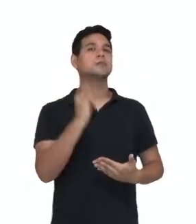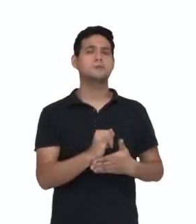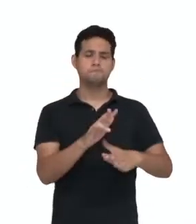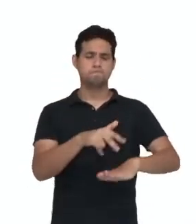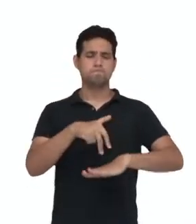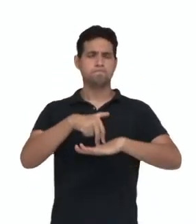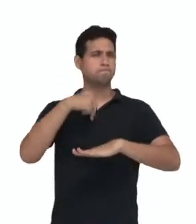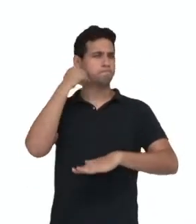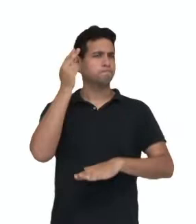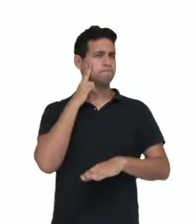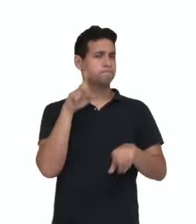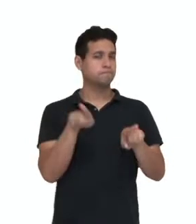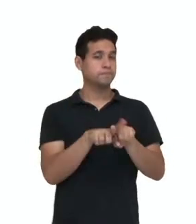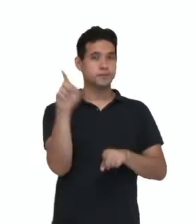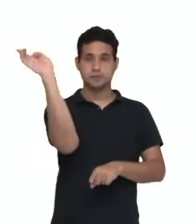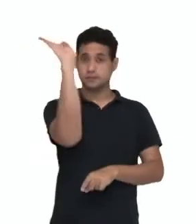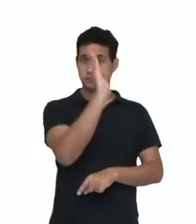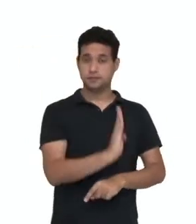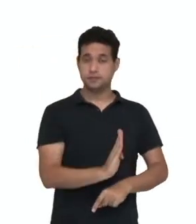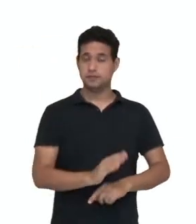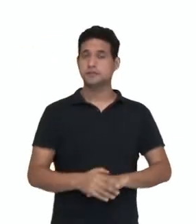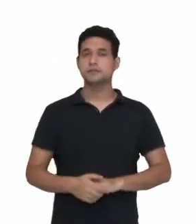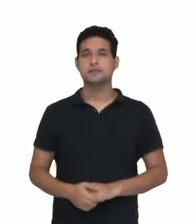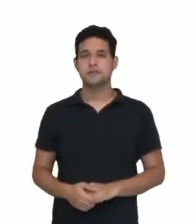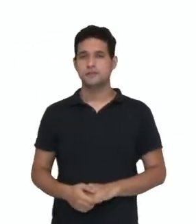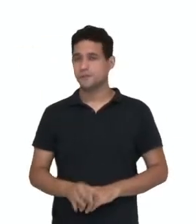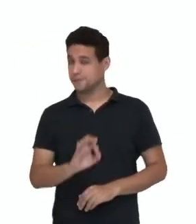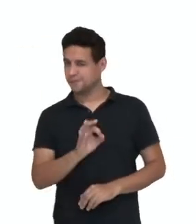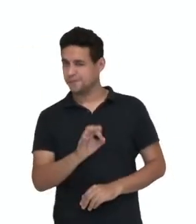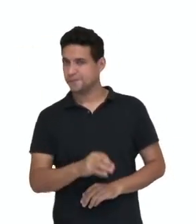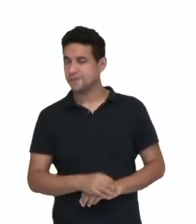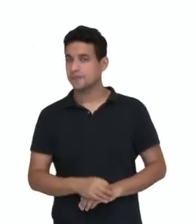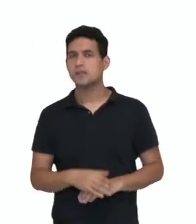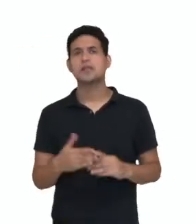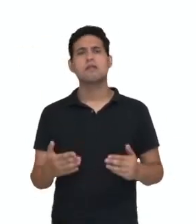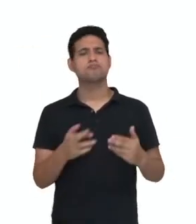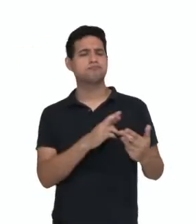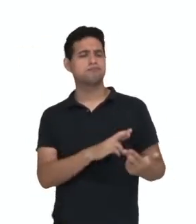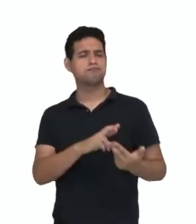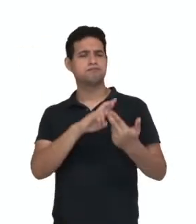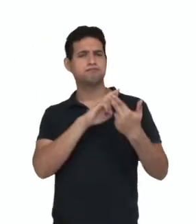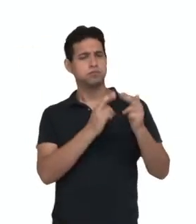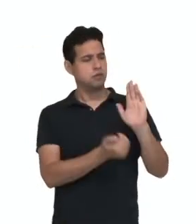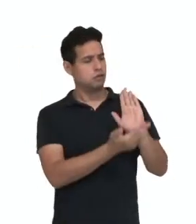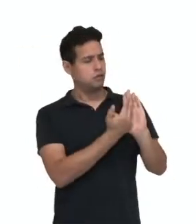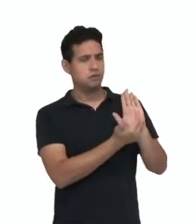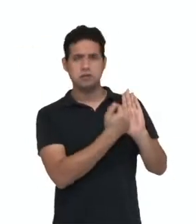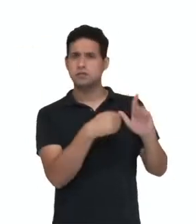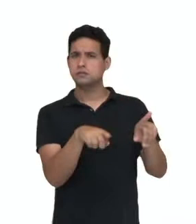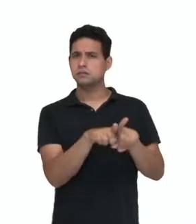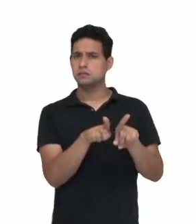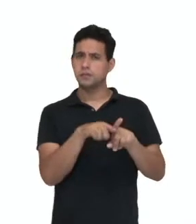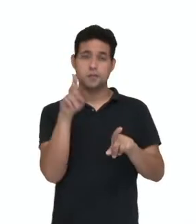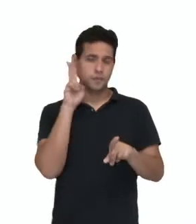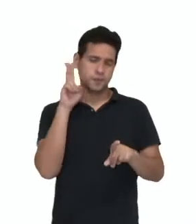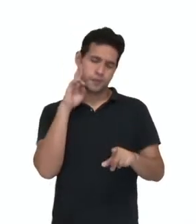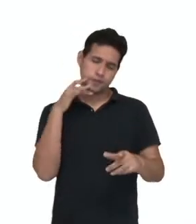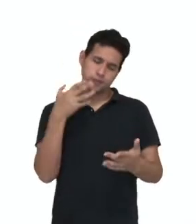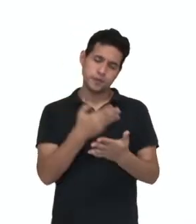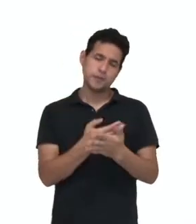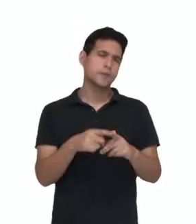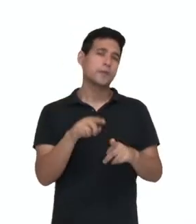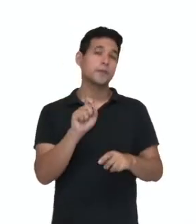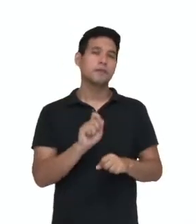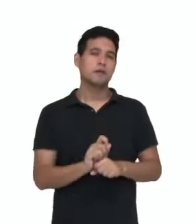resistencia negra en Brasil, certo? Papel de ilustrar o tema dos personagens históricos da sua